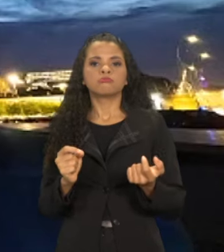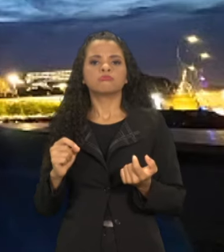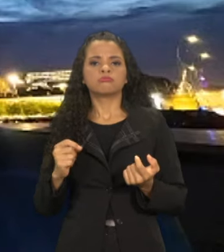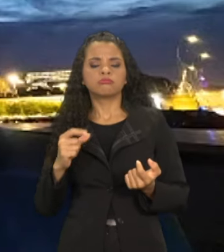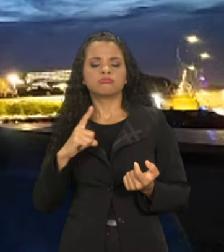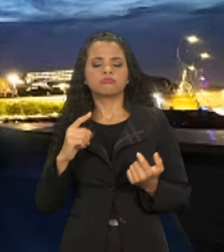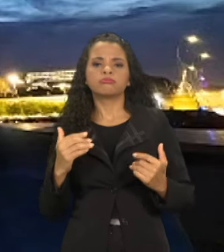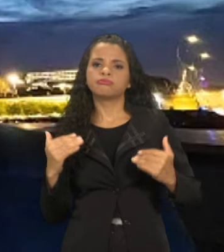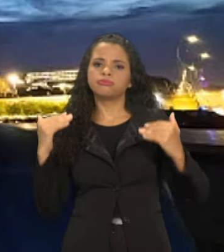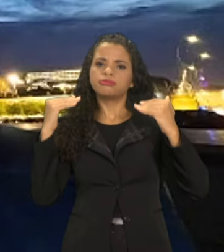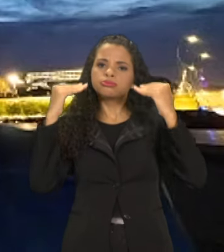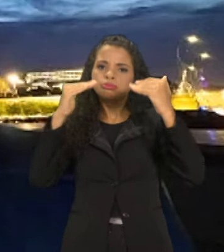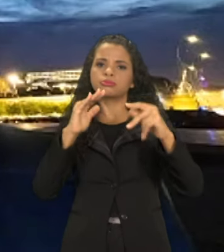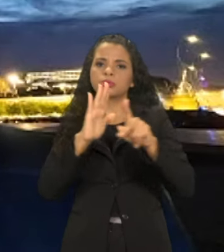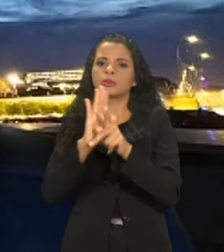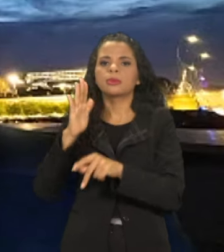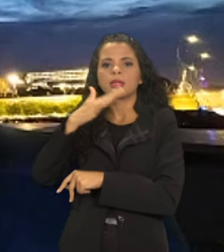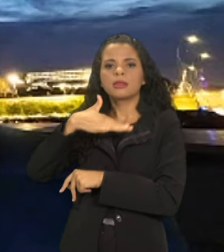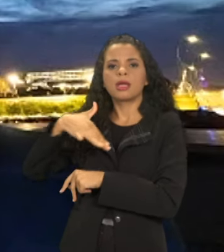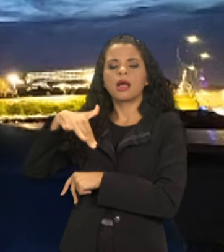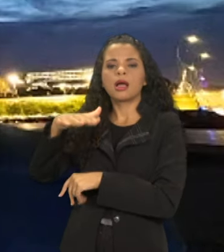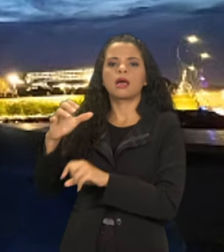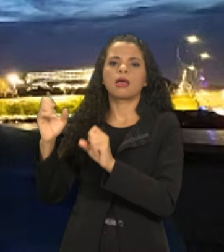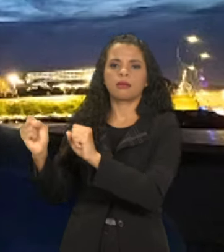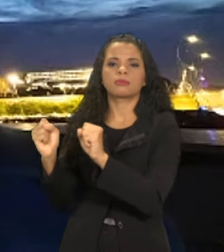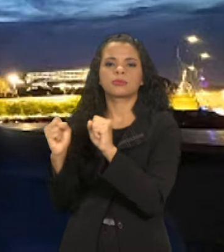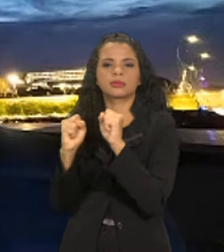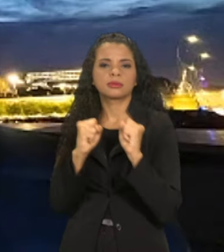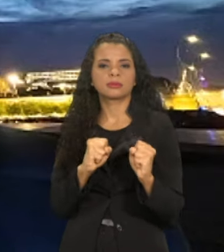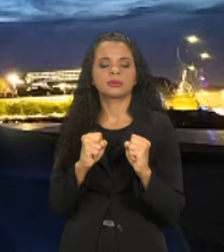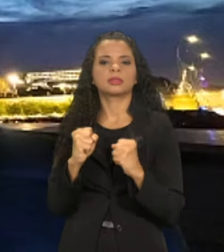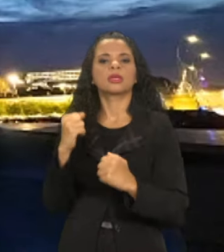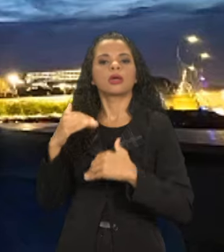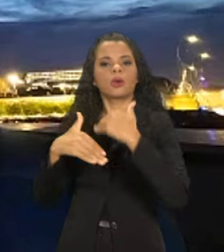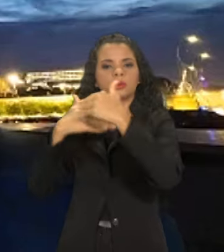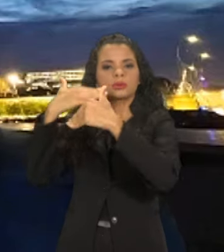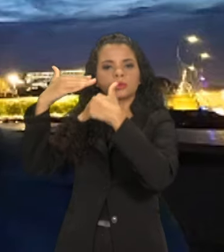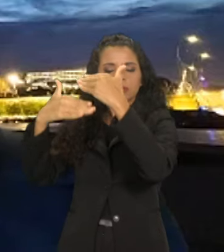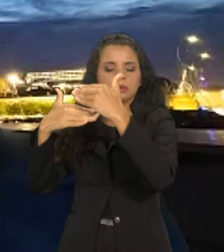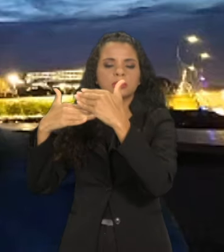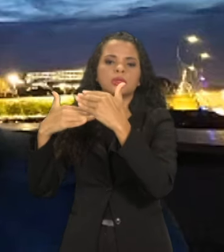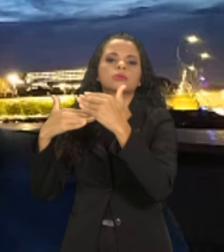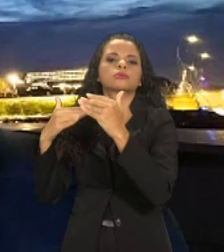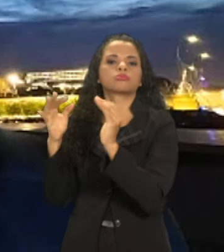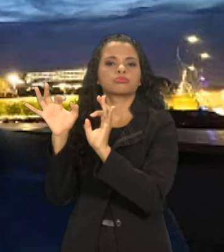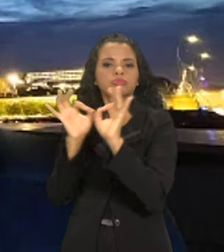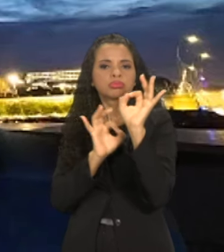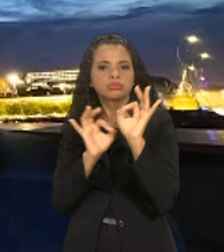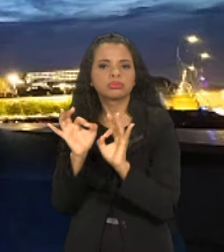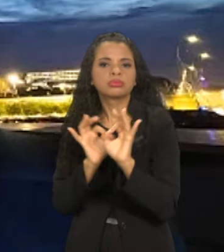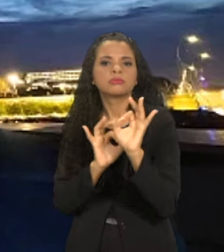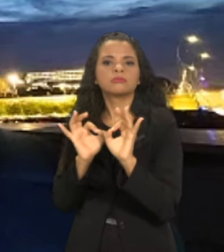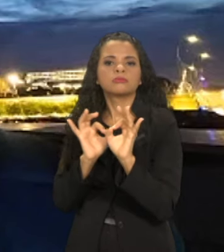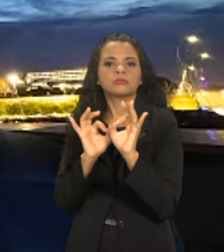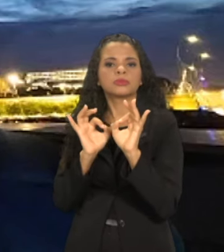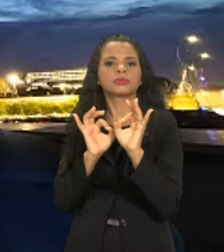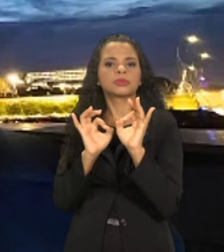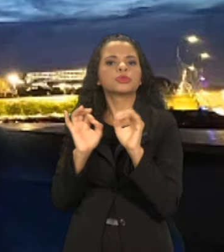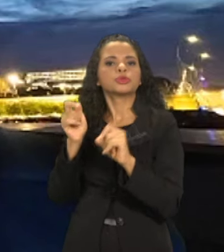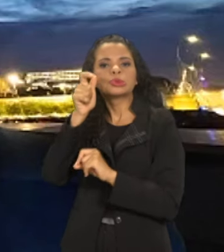respectivas vontades, essa possibilidade de construção de consensos diante de interesses